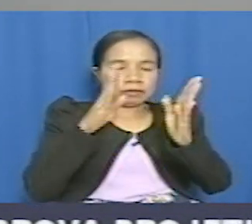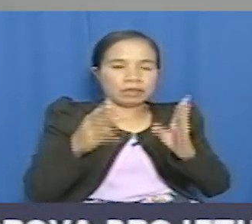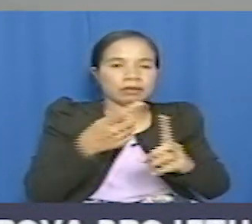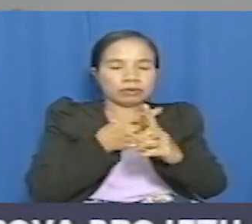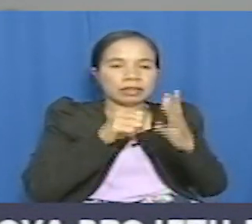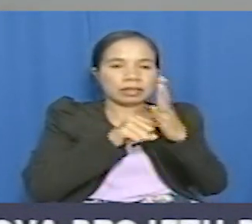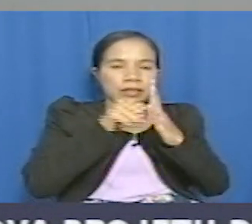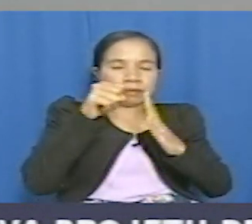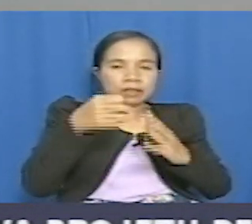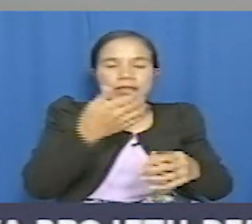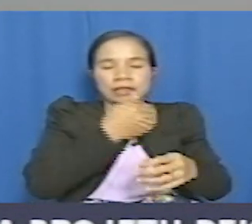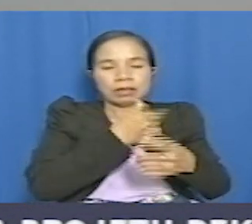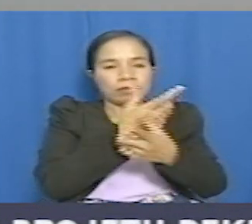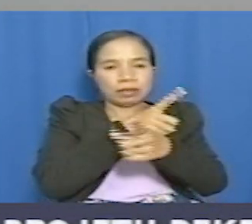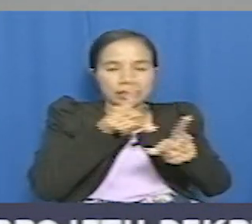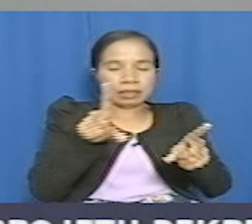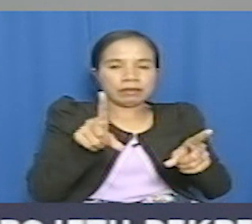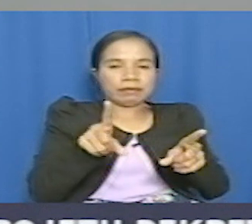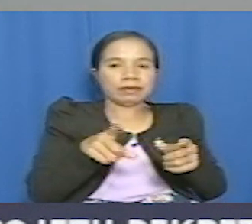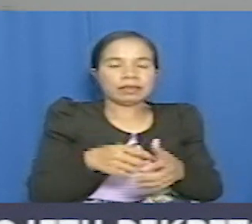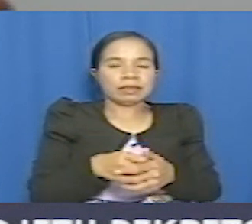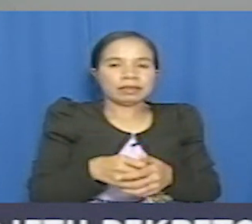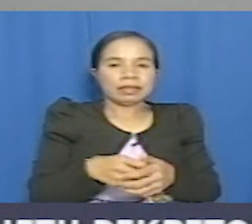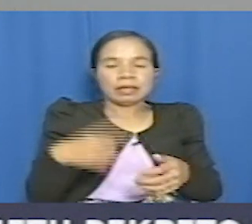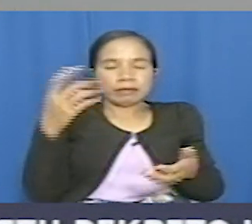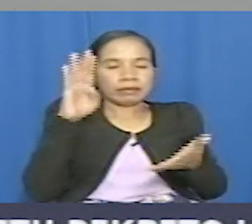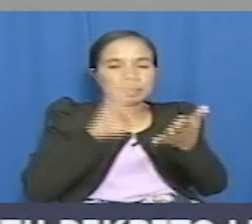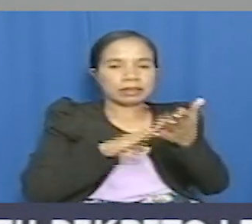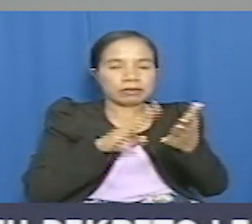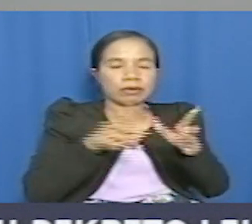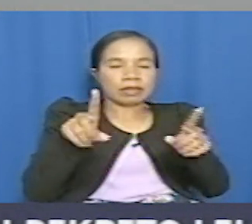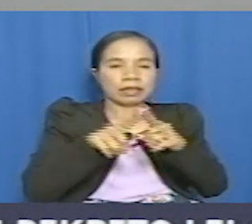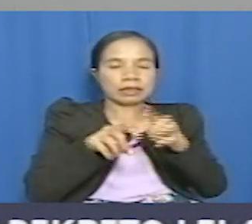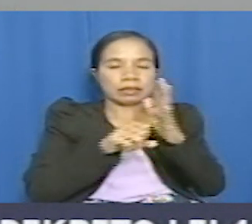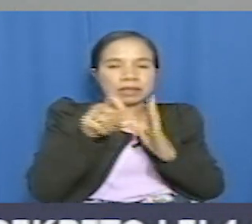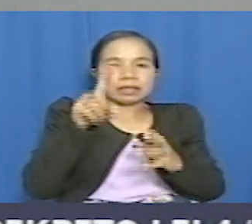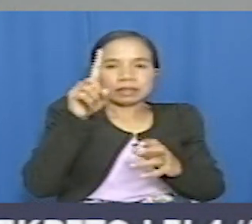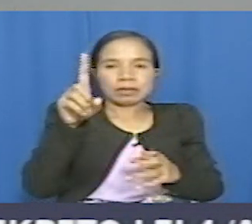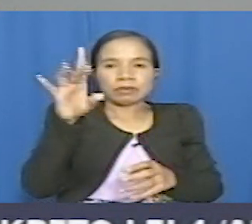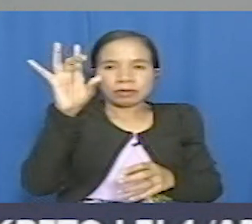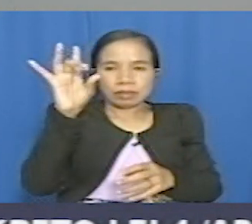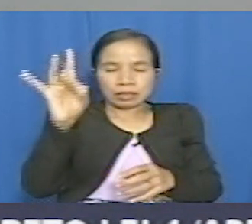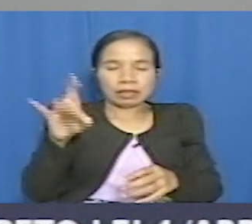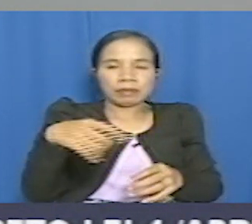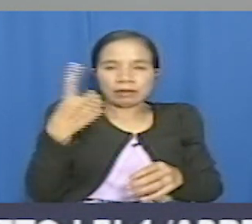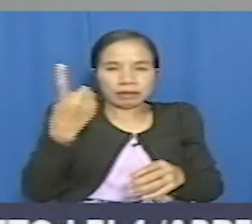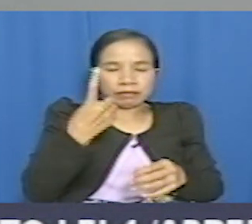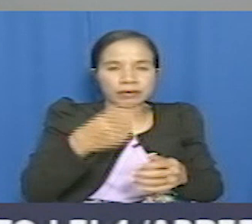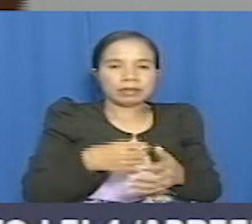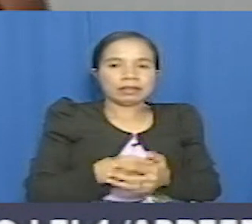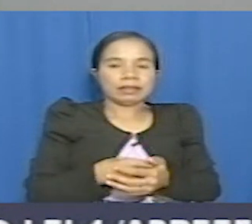semestre será livre teoria. Se é escola normal, lança semestre sato, to, de lapan, não é que a teoria seja. Não